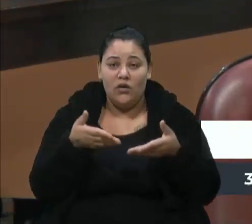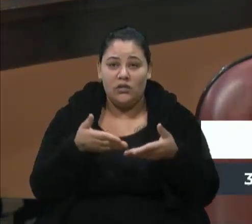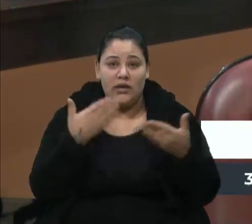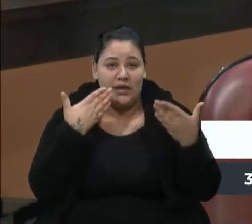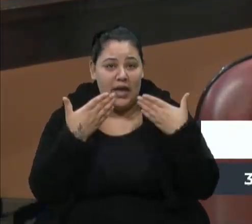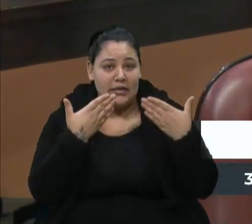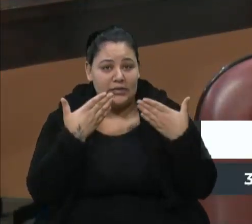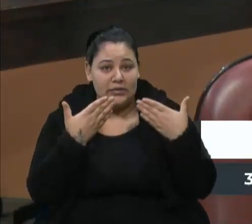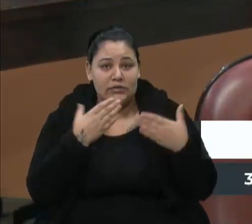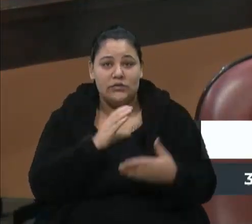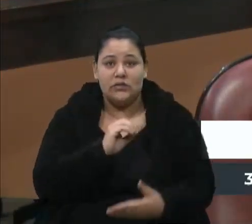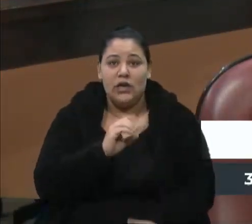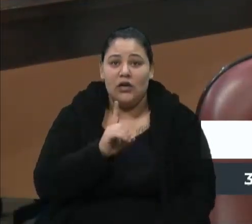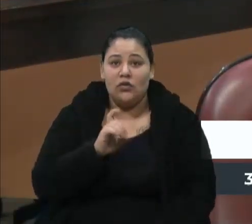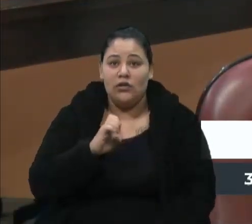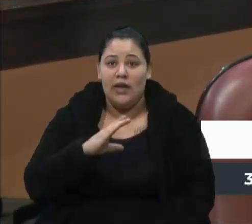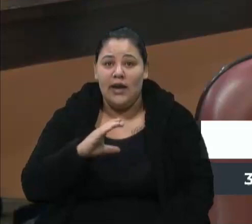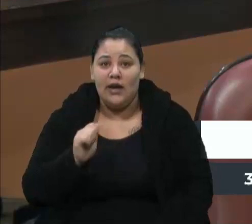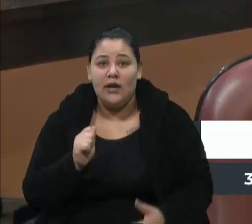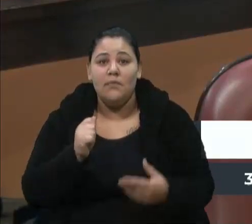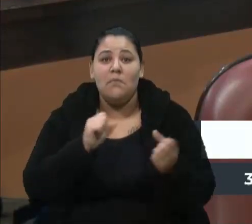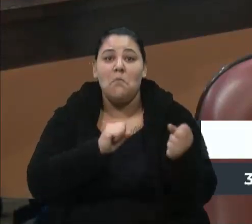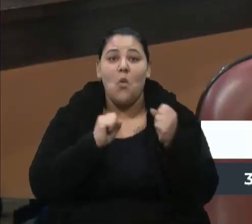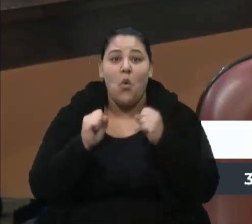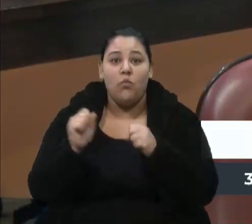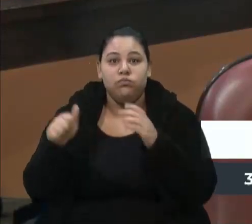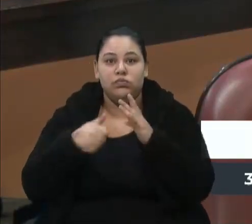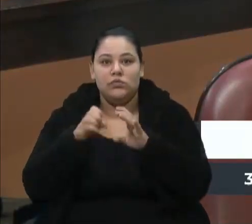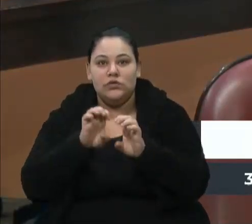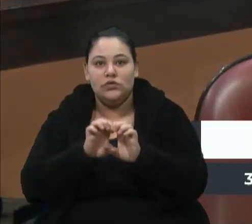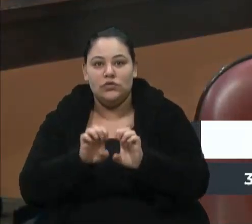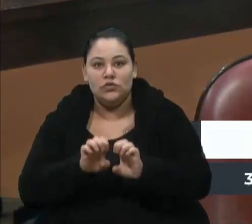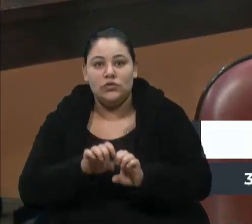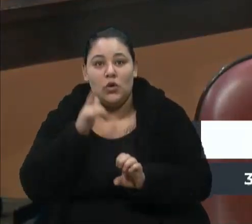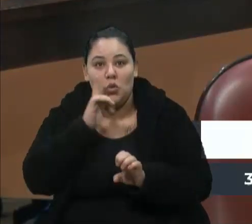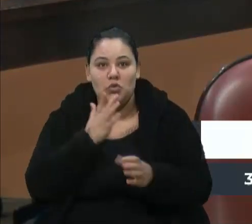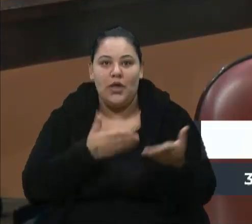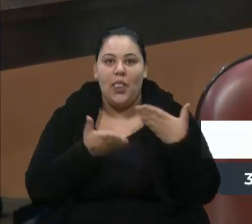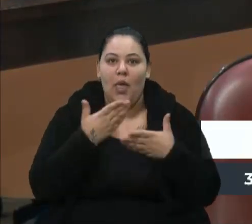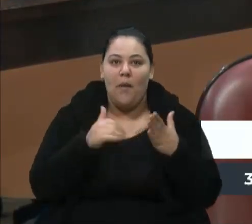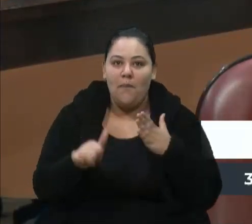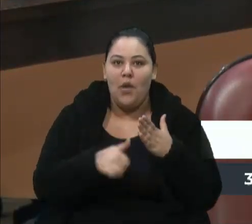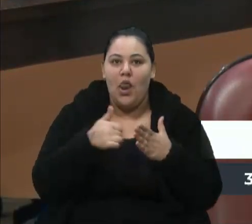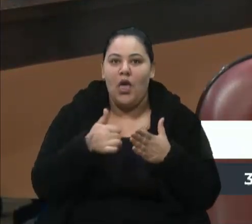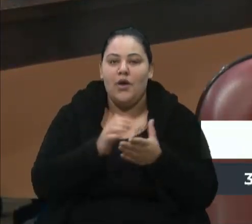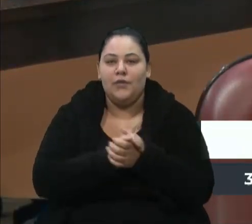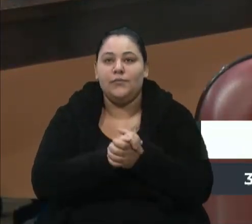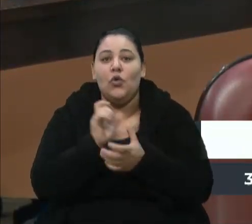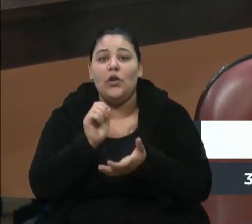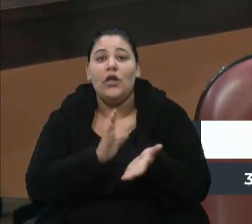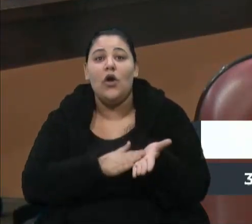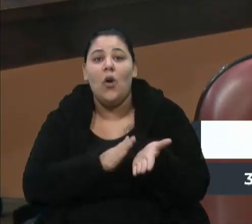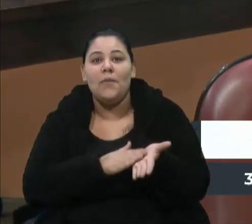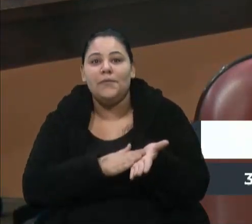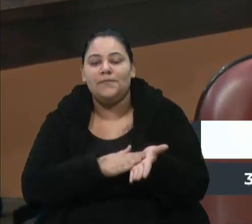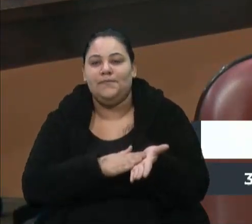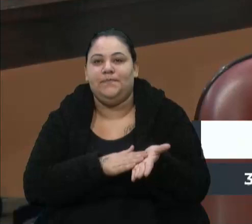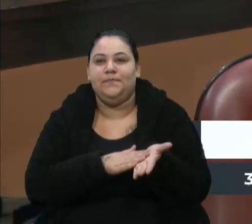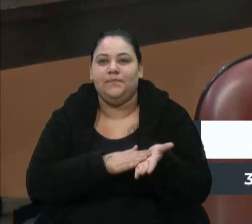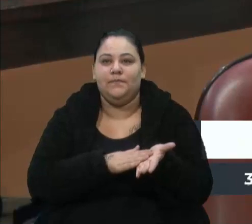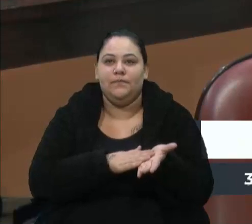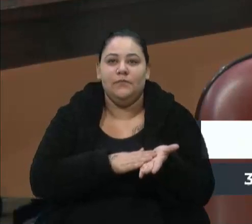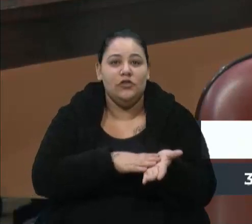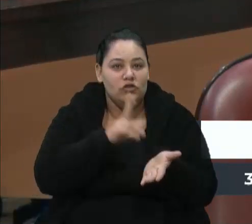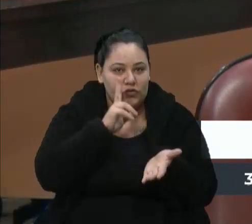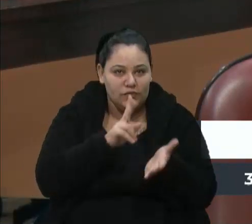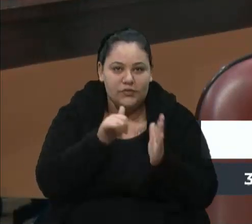Codeca possa se estruturar para poder atender melhor que aquilo que o contribuinte cobra. A gente vê uma